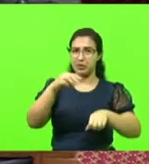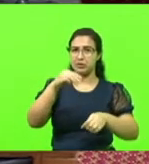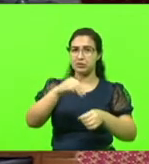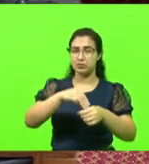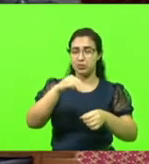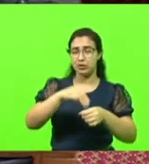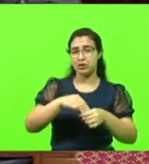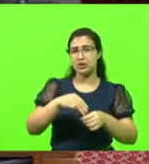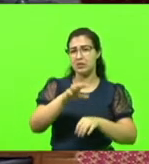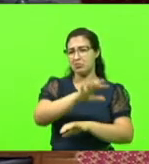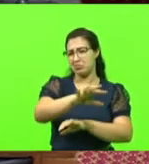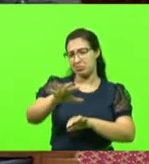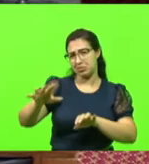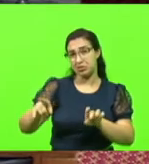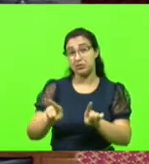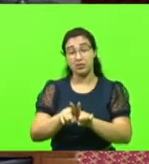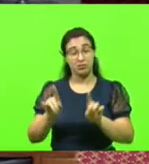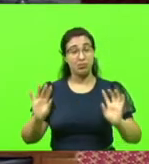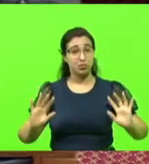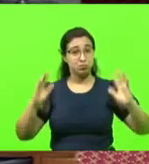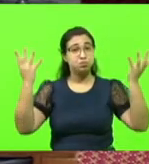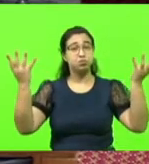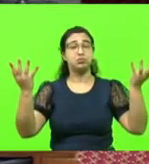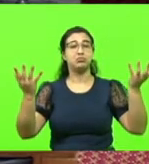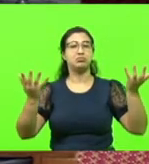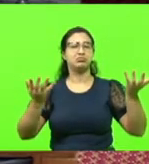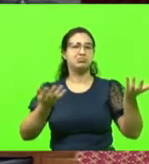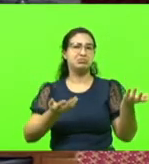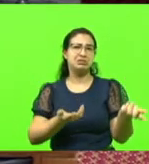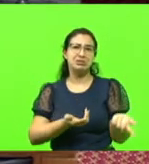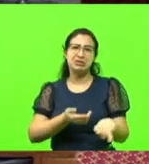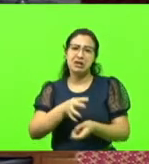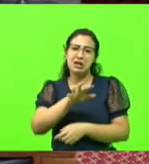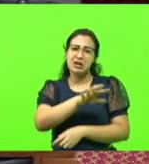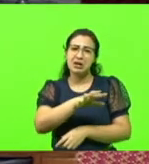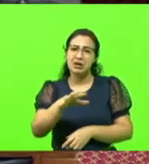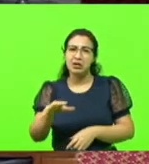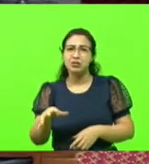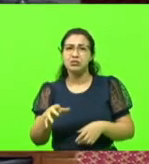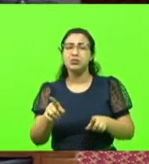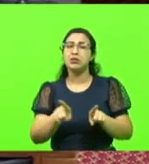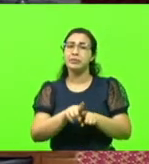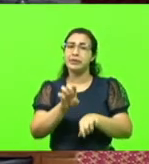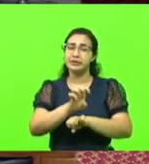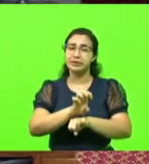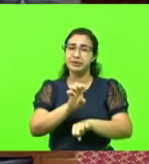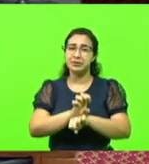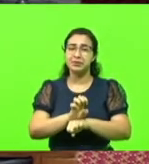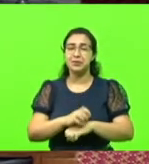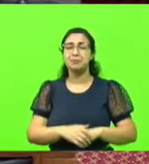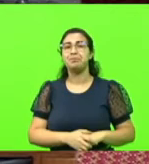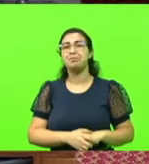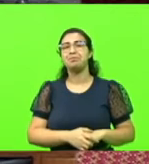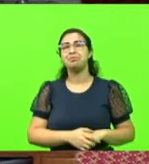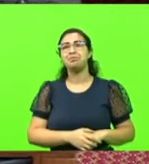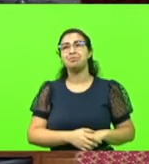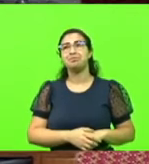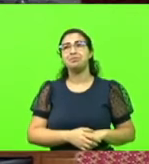mas em eventos também em nível, além de regional, estadual. Então, eu quero me